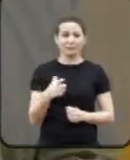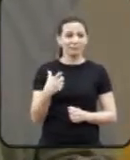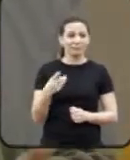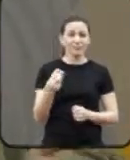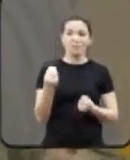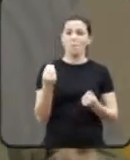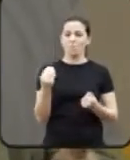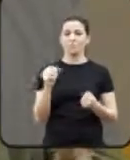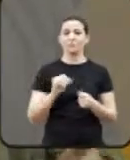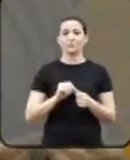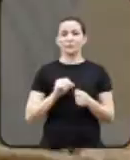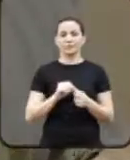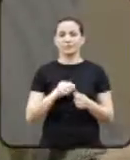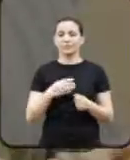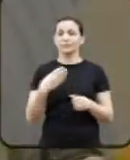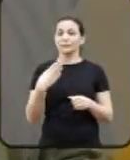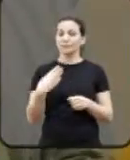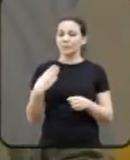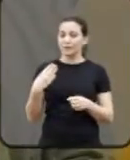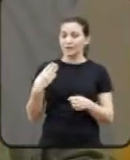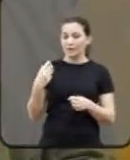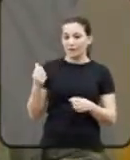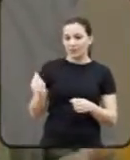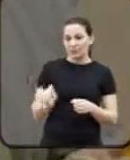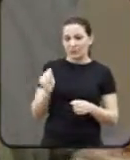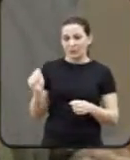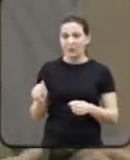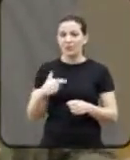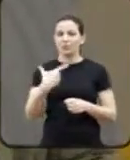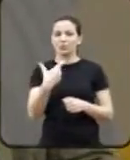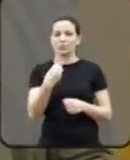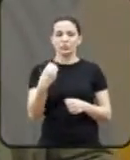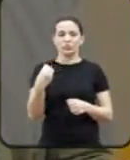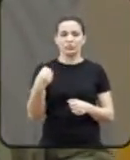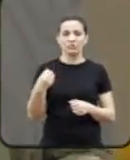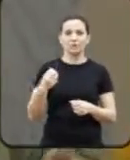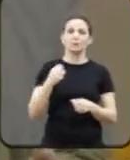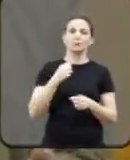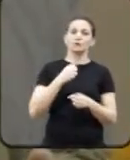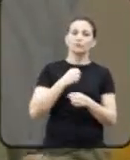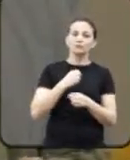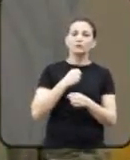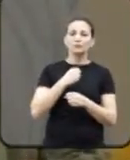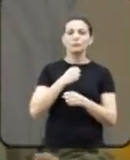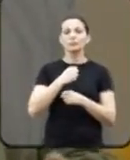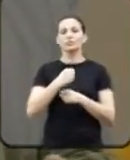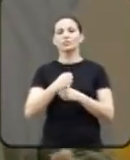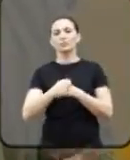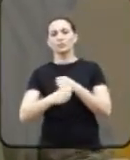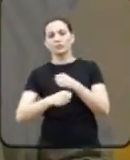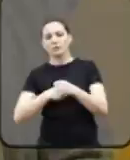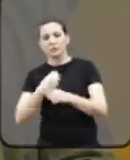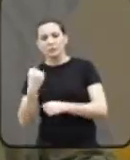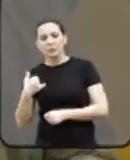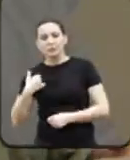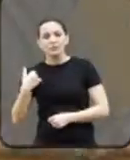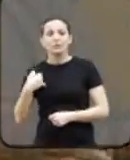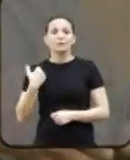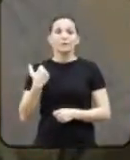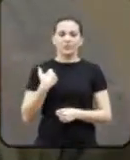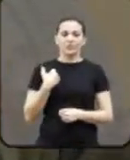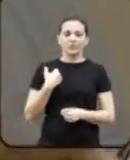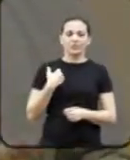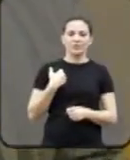preparadas. Araraquara não tem como preparar, inclusive. Uma cidade de 200 anos, com leito carroçável, né, que ela foi